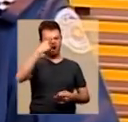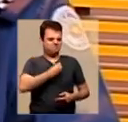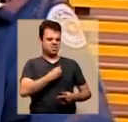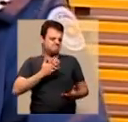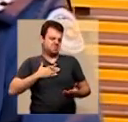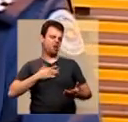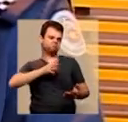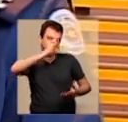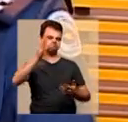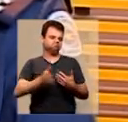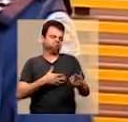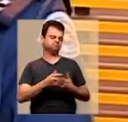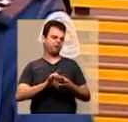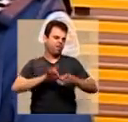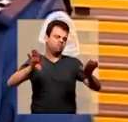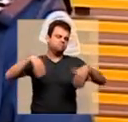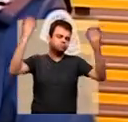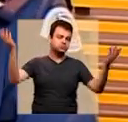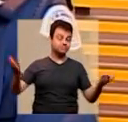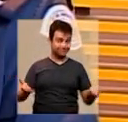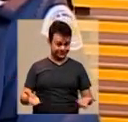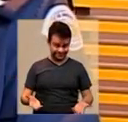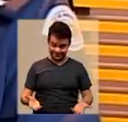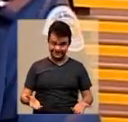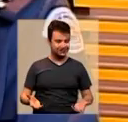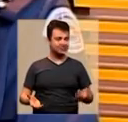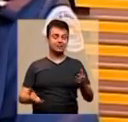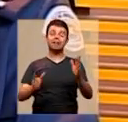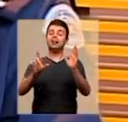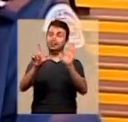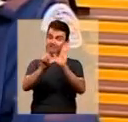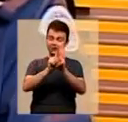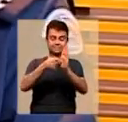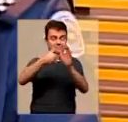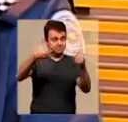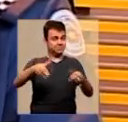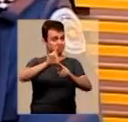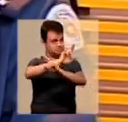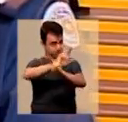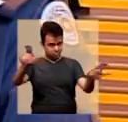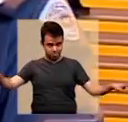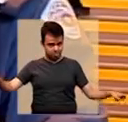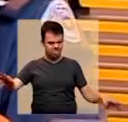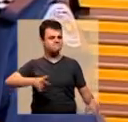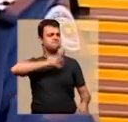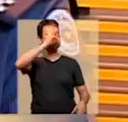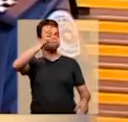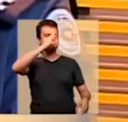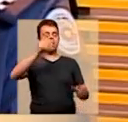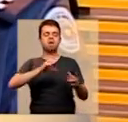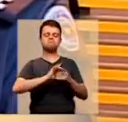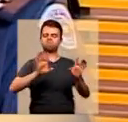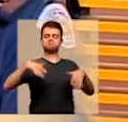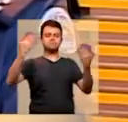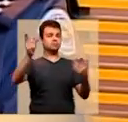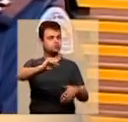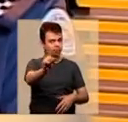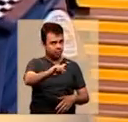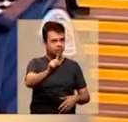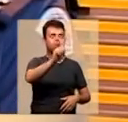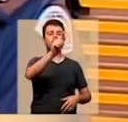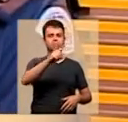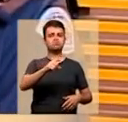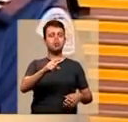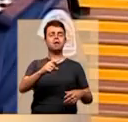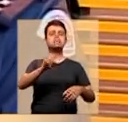seguinte: bom, a vida é minha, eu faço o que eu quero. Sim. Né? E quando, na verdade, a Constituição prega o contrário. Fala, não, você não pode fazer o que você quer, porque é o dever do